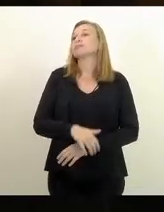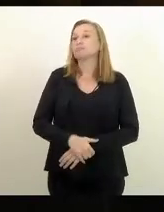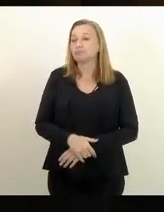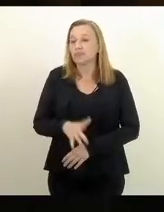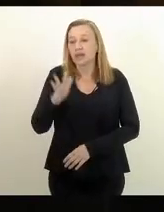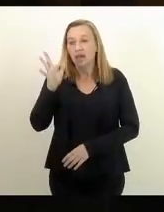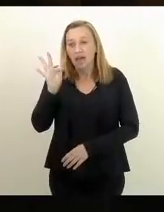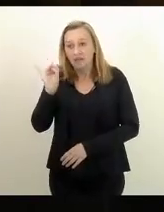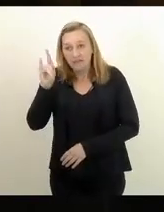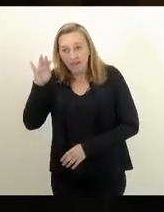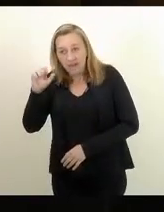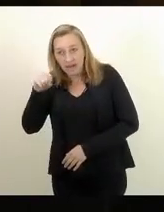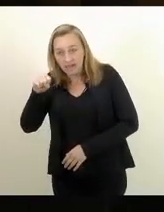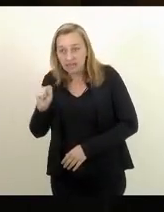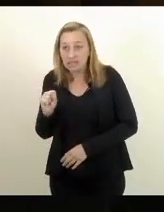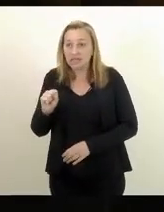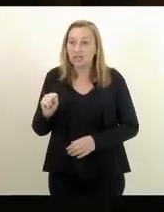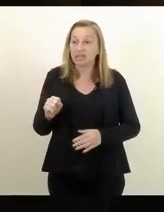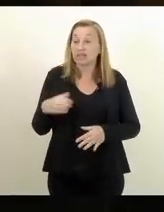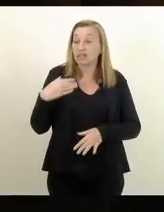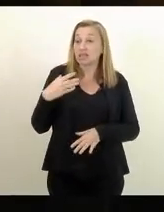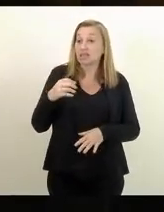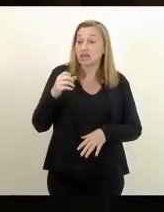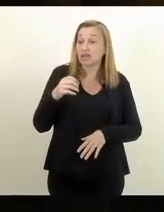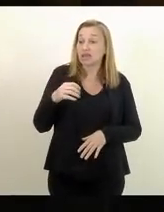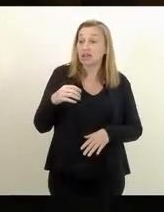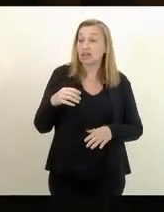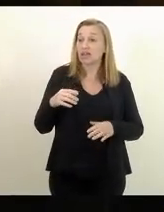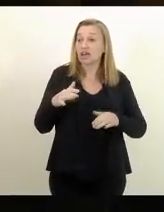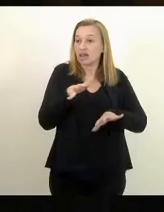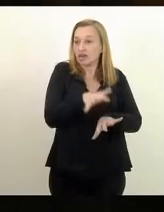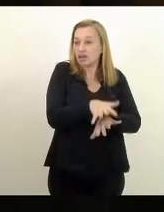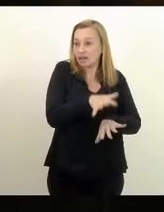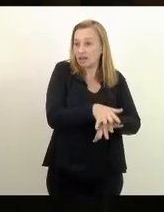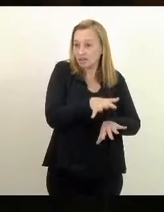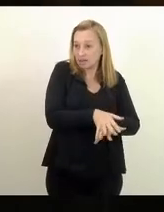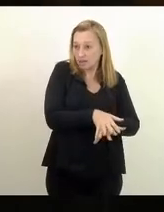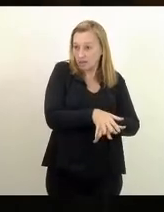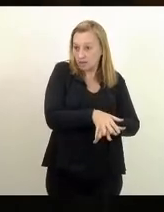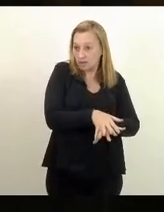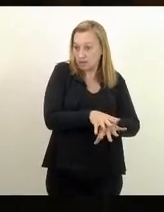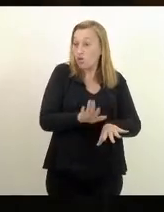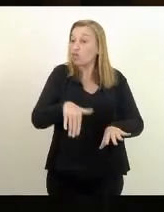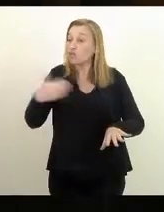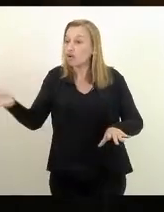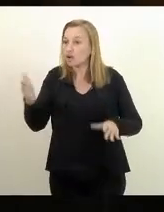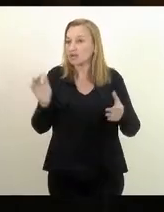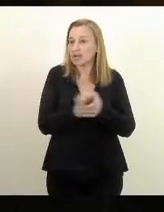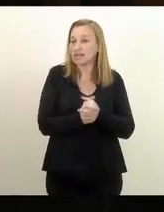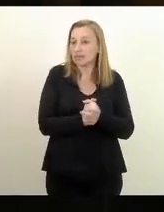afegãs que têm relações sexuais fora do casamento é muito comum em Cabu.